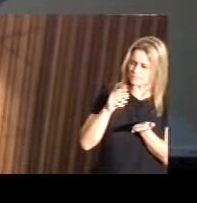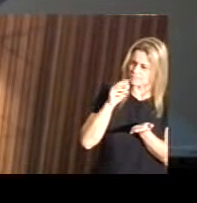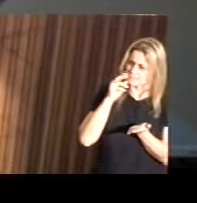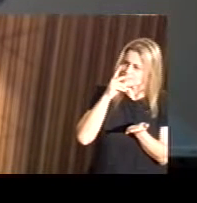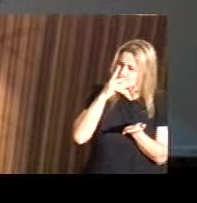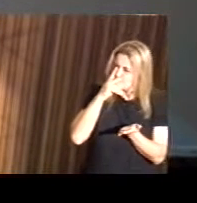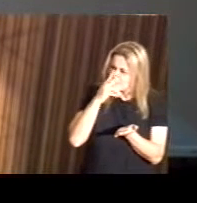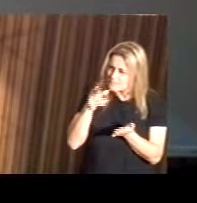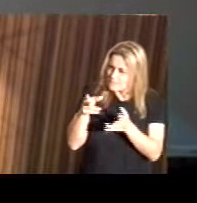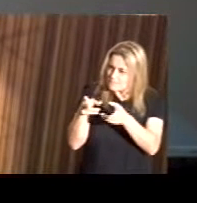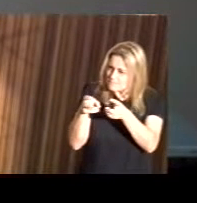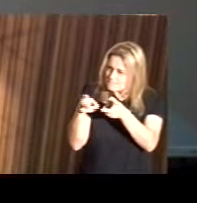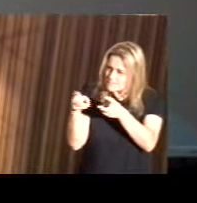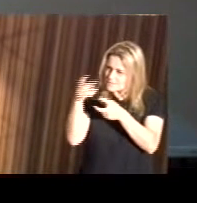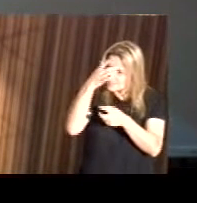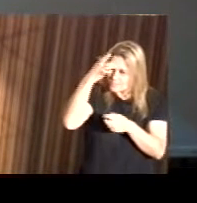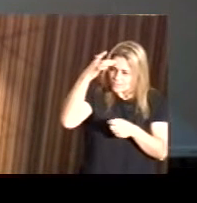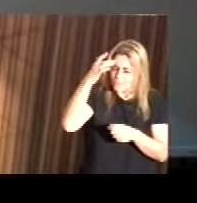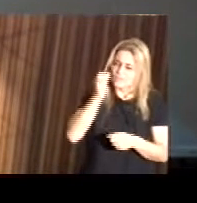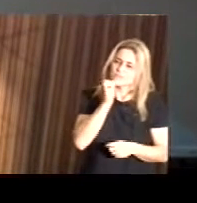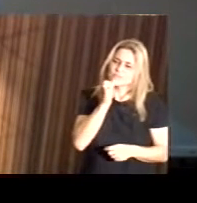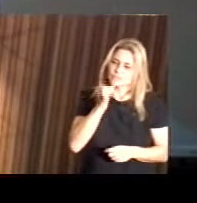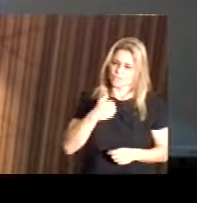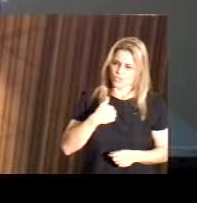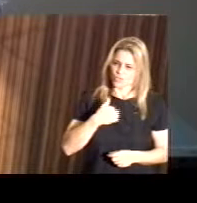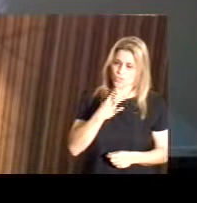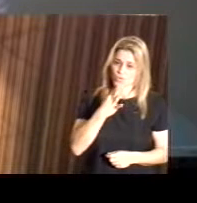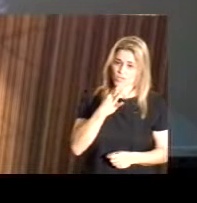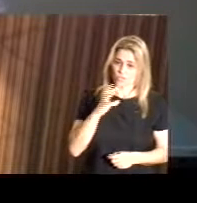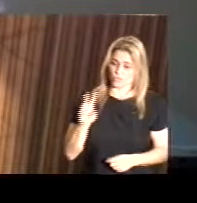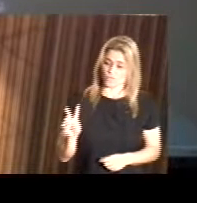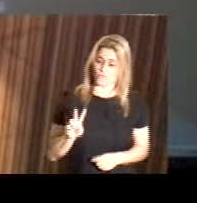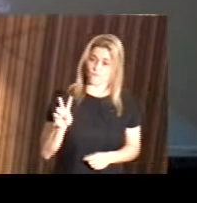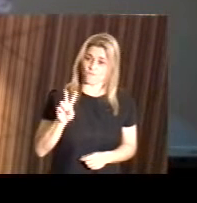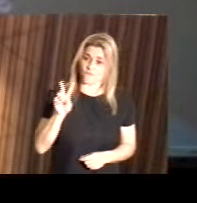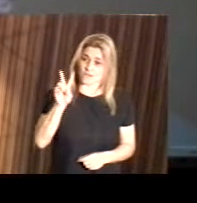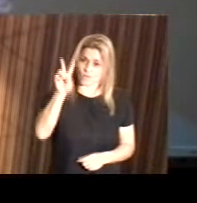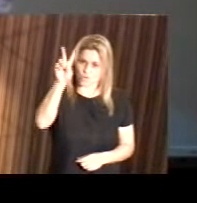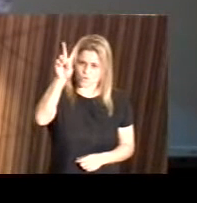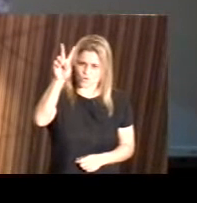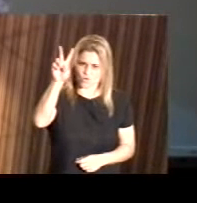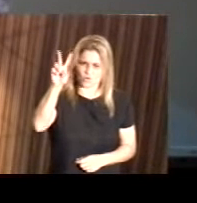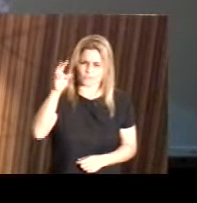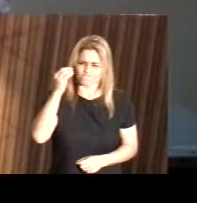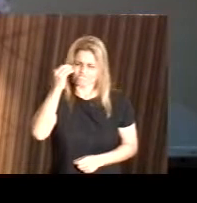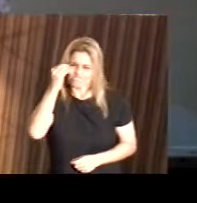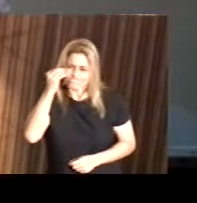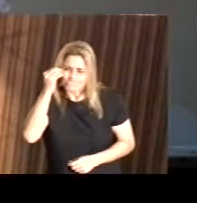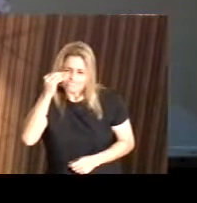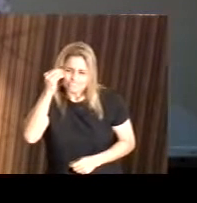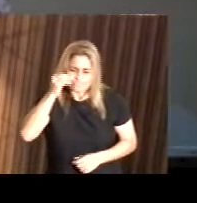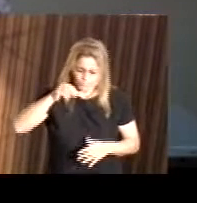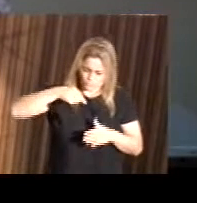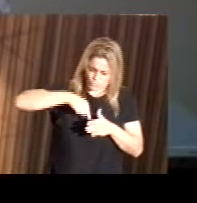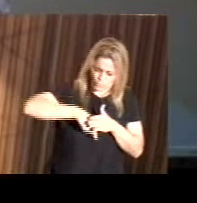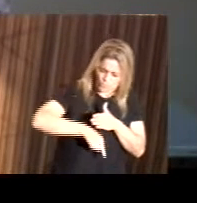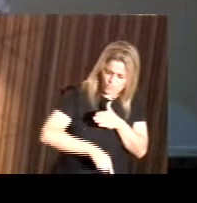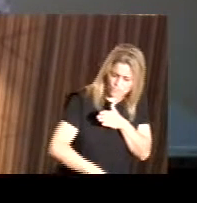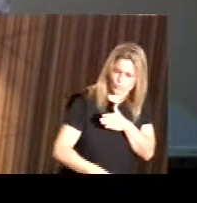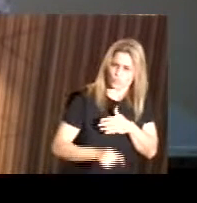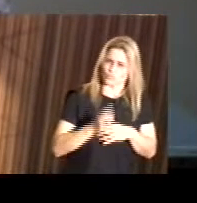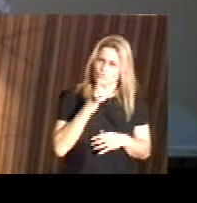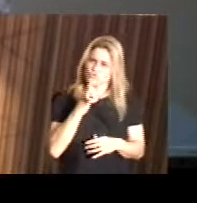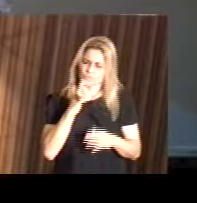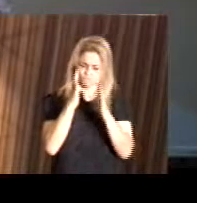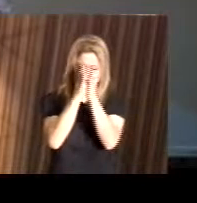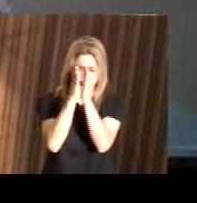Deus. Eu posso conhecer os valores, eu posso ter experiências profundas com